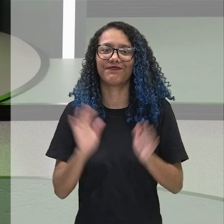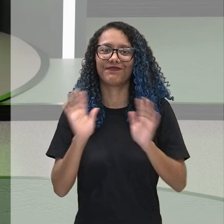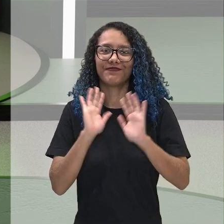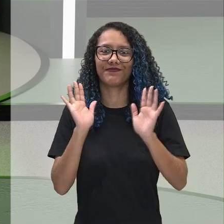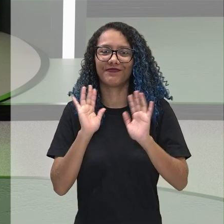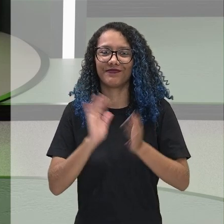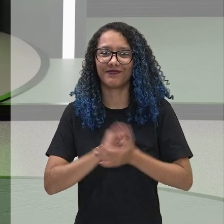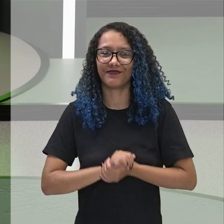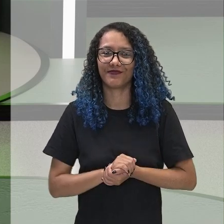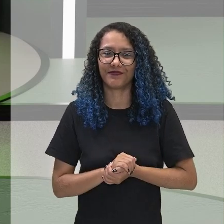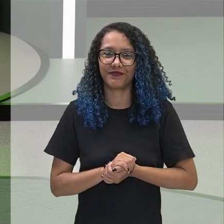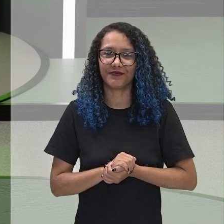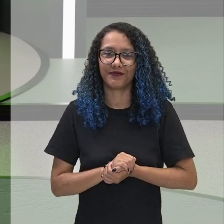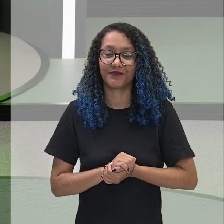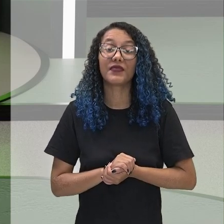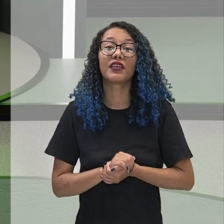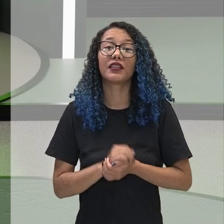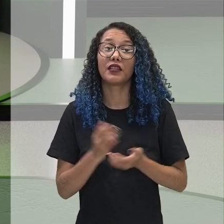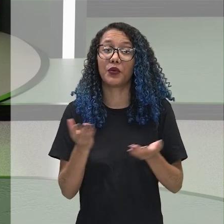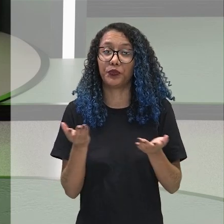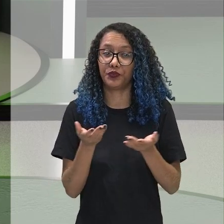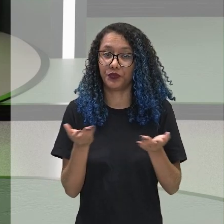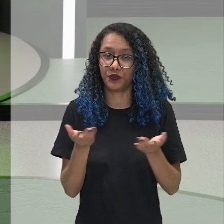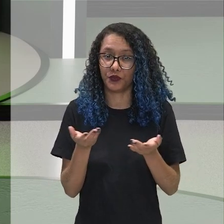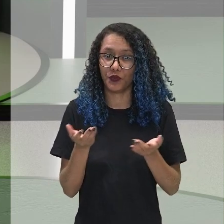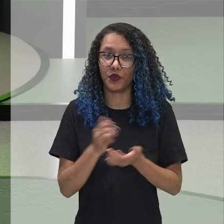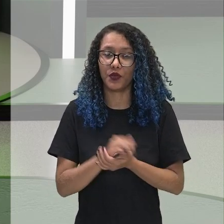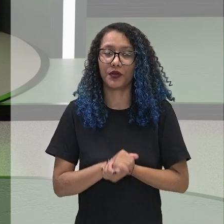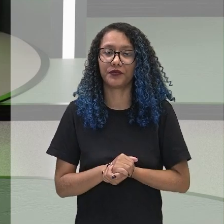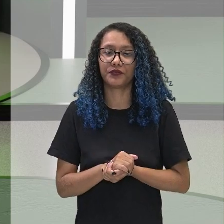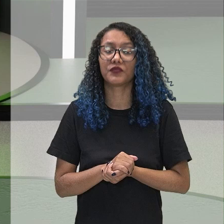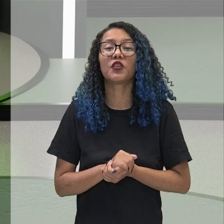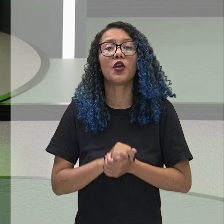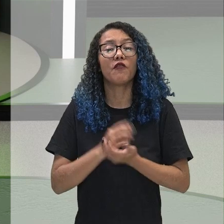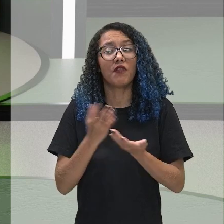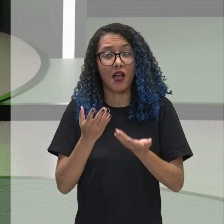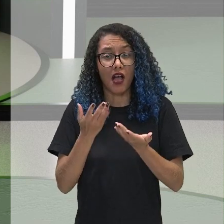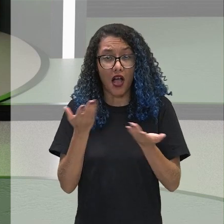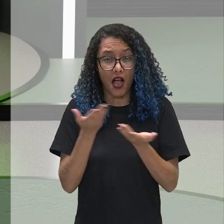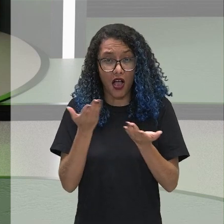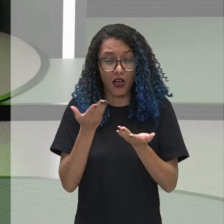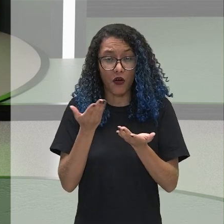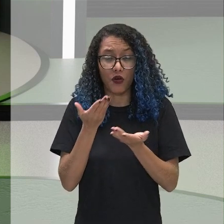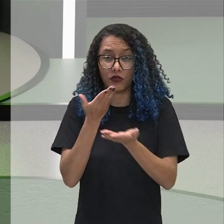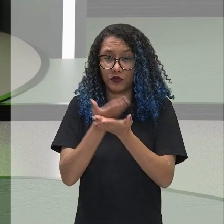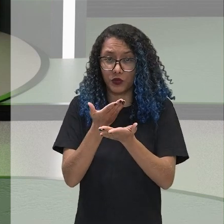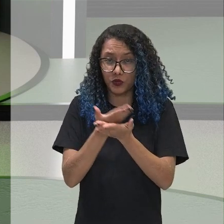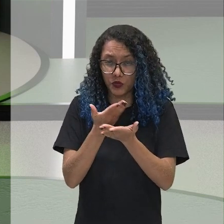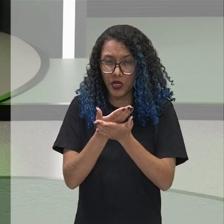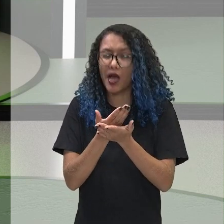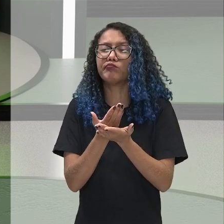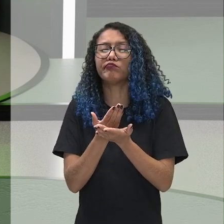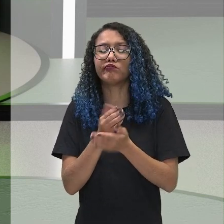Olá! Hoje iremos aprofundar o nosso conhecimento